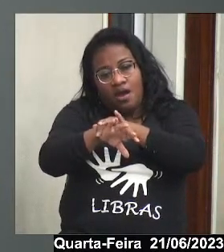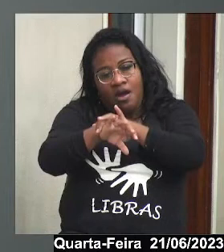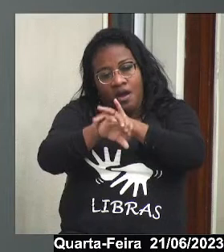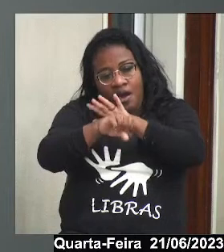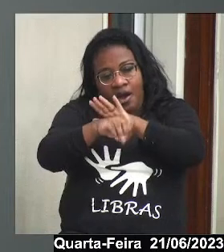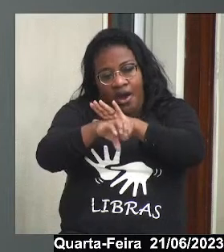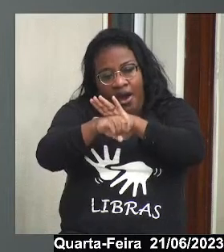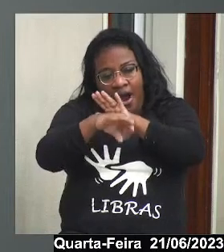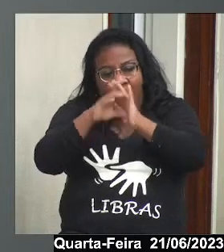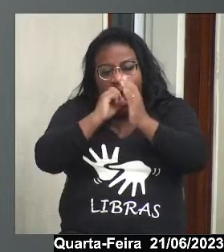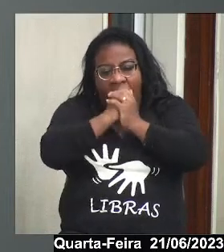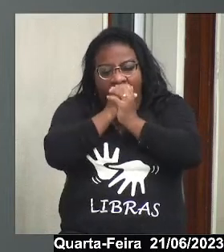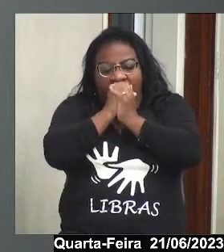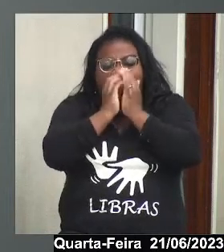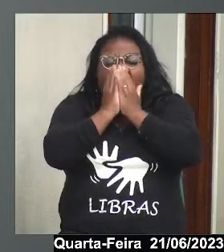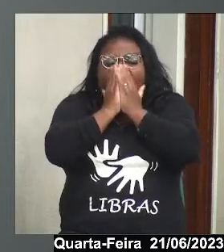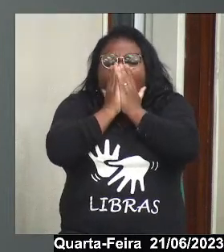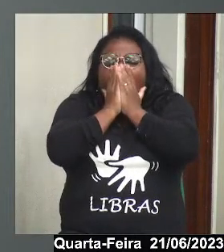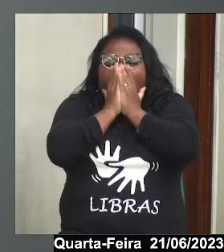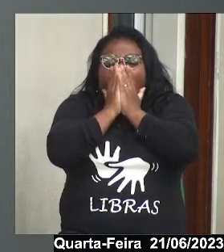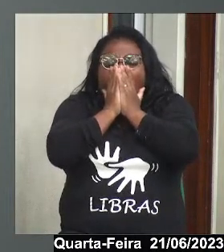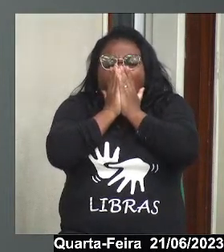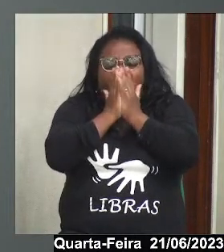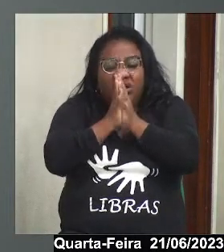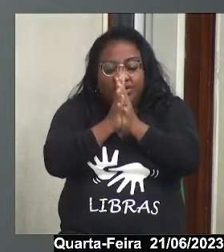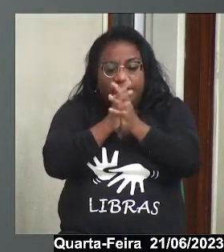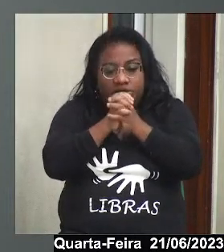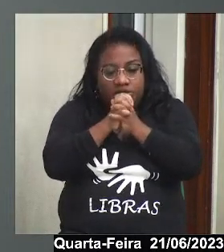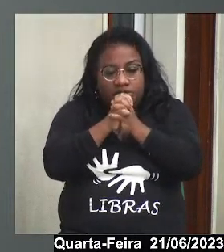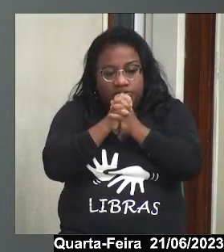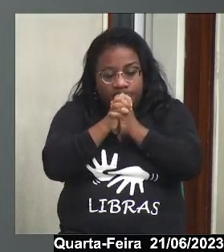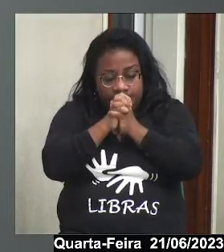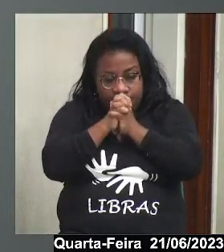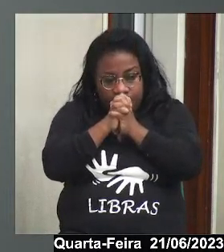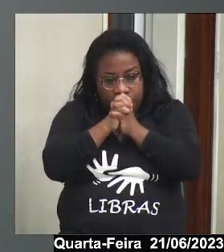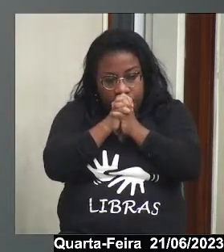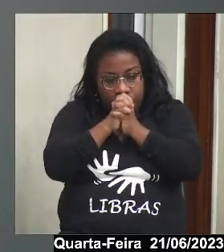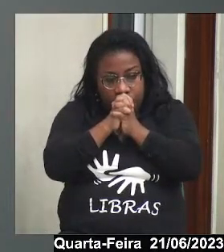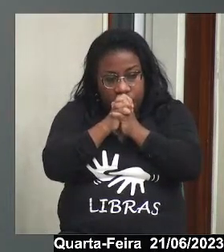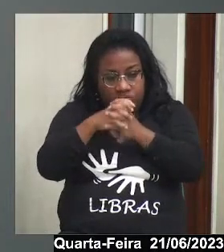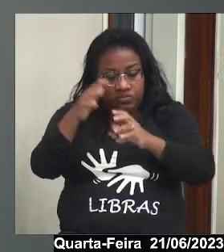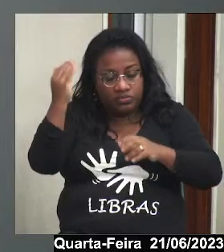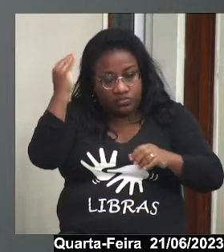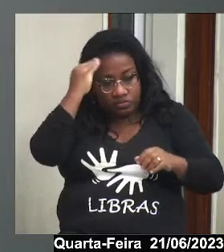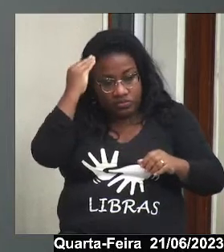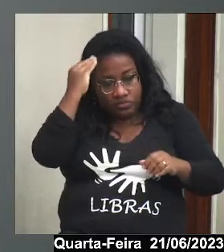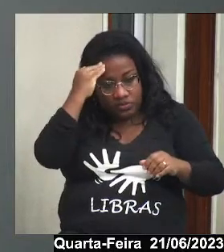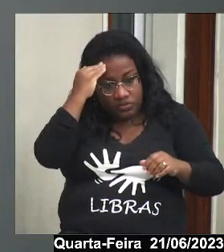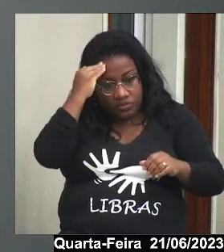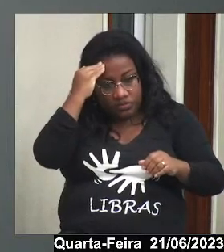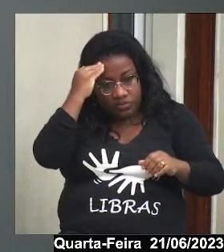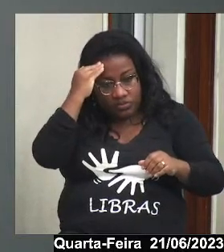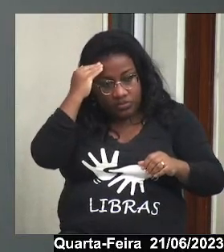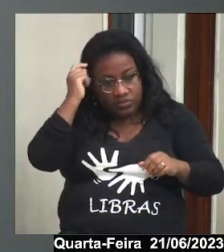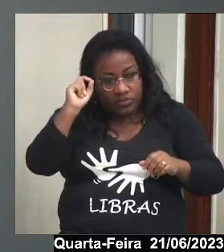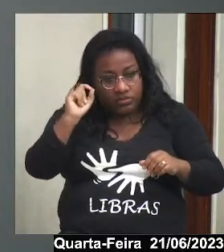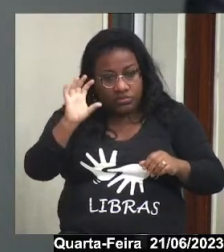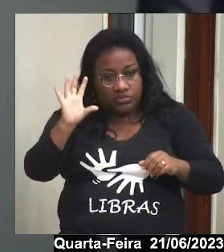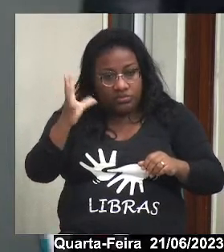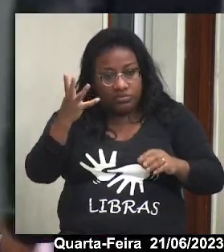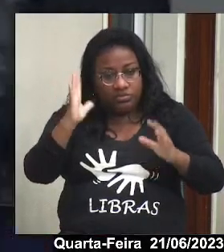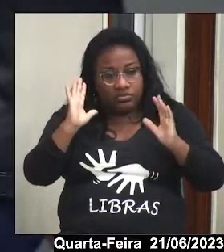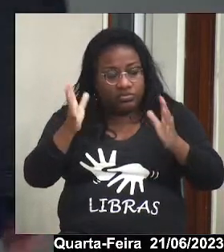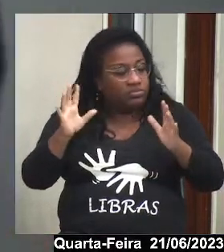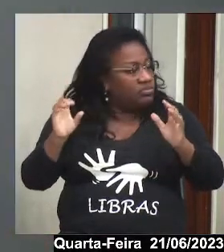que está para ser executada lá no Vale do Sol. O vereador, ele tem sim que cobrar o Poder Executivo, mas entender, como eu estou entendendo agora, que